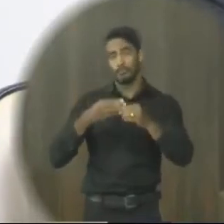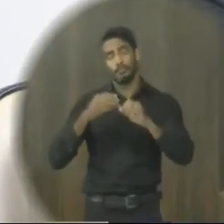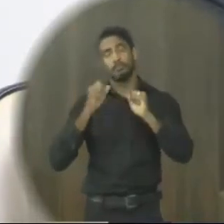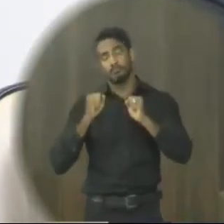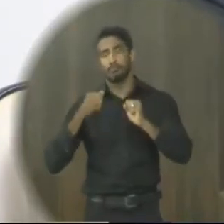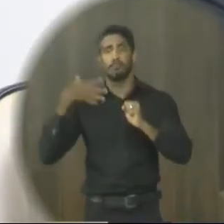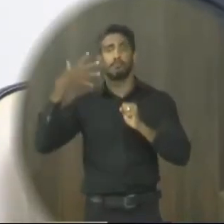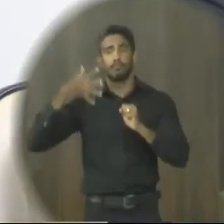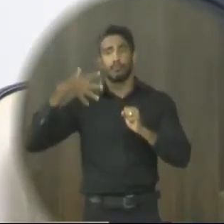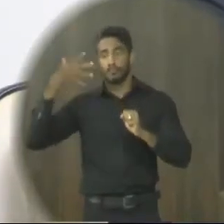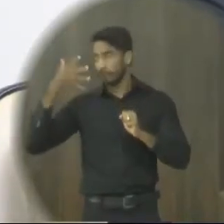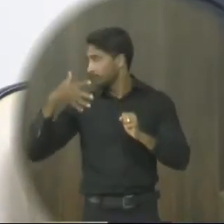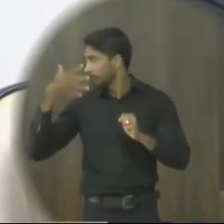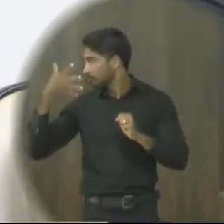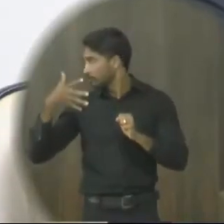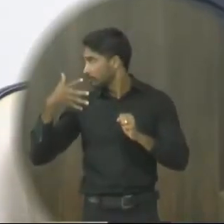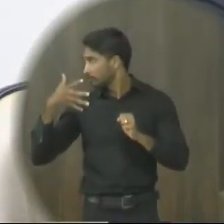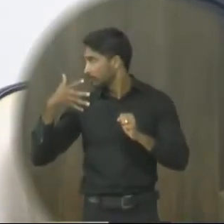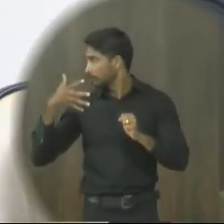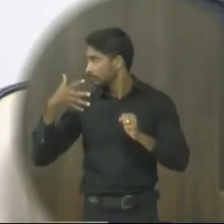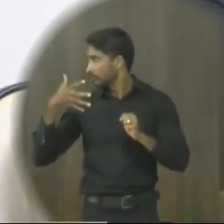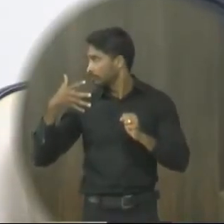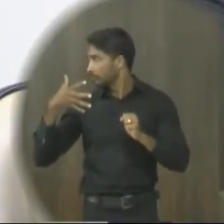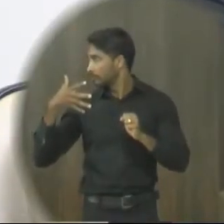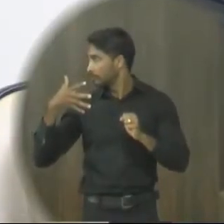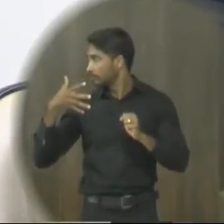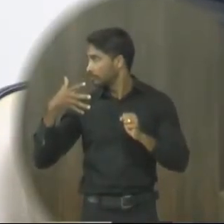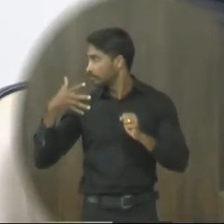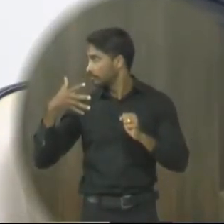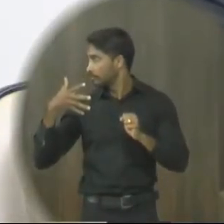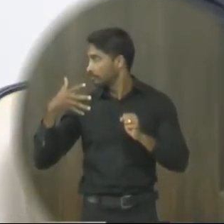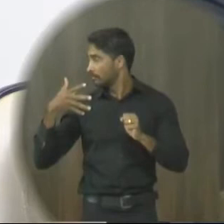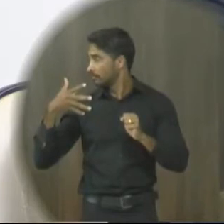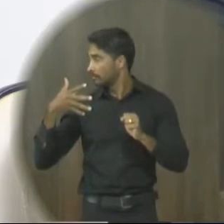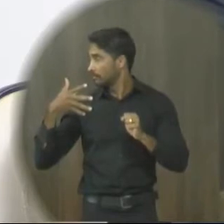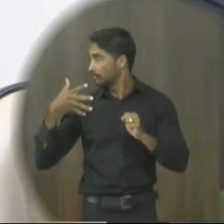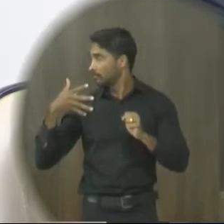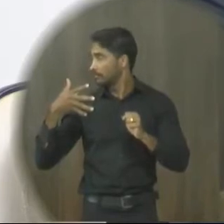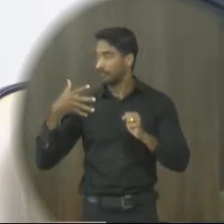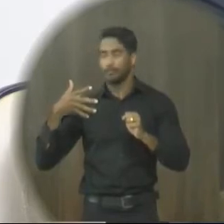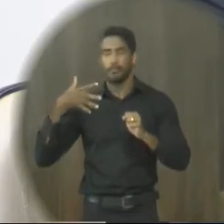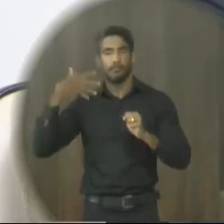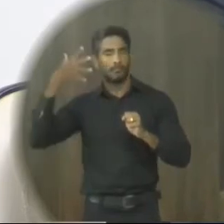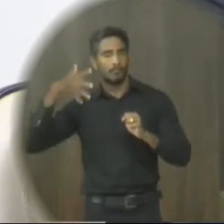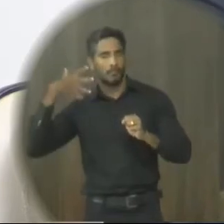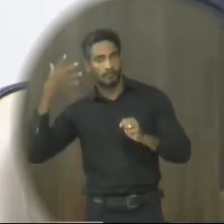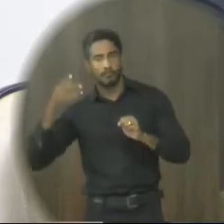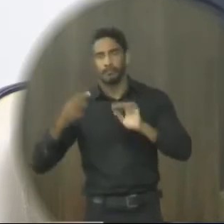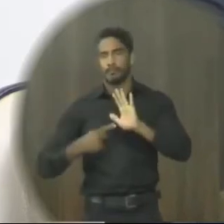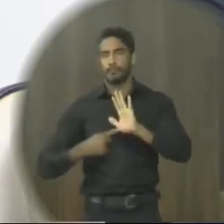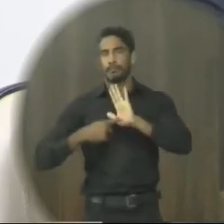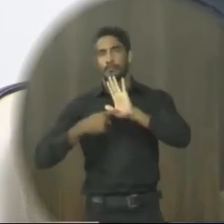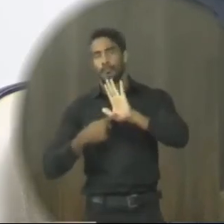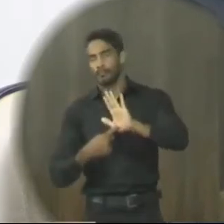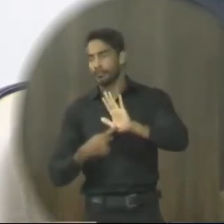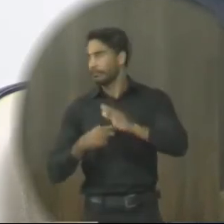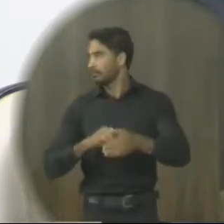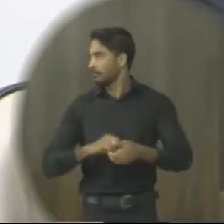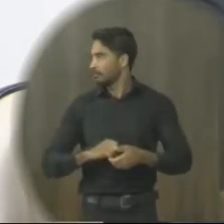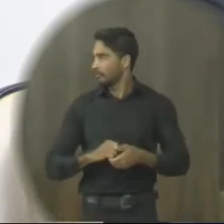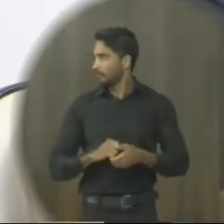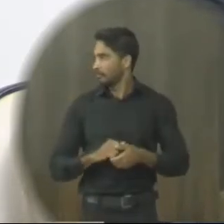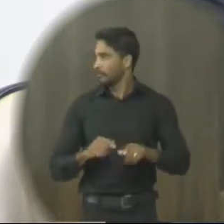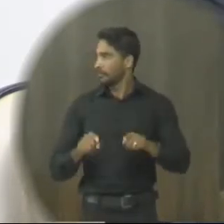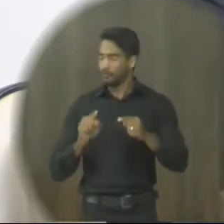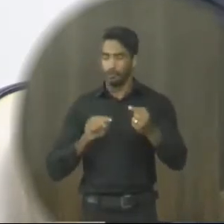palestras, congressos. Celebrar. Isso. Apresentações, distribuição de panfletos. E